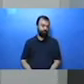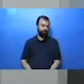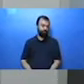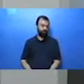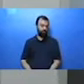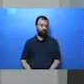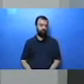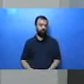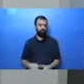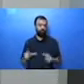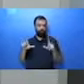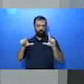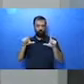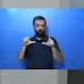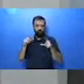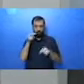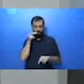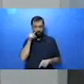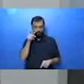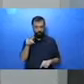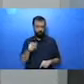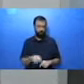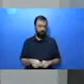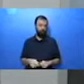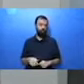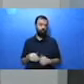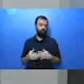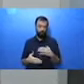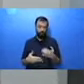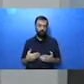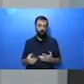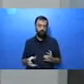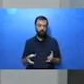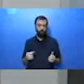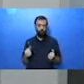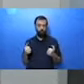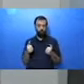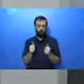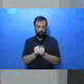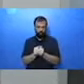pela TV e logo, com certeza, estaremos juntos.